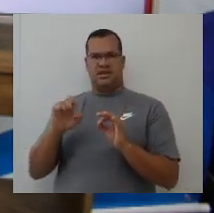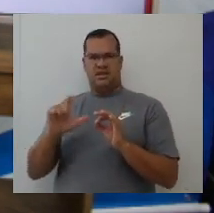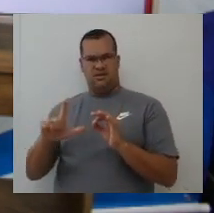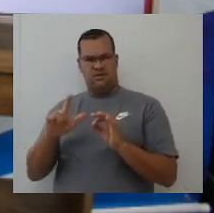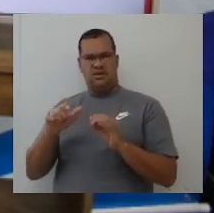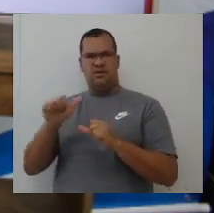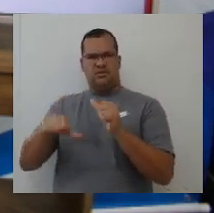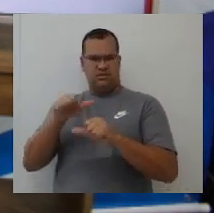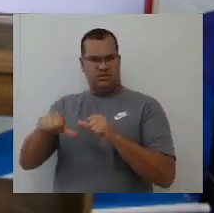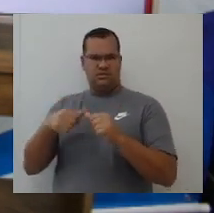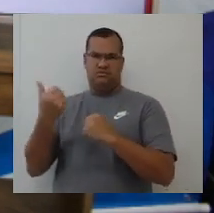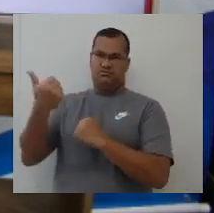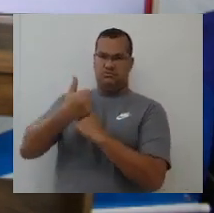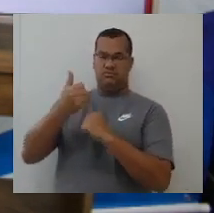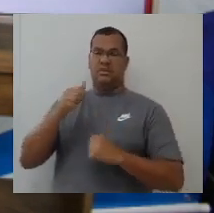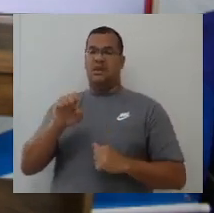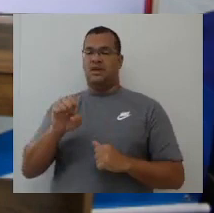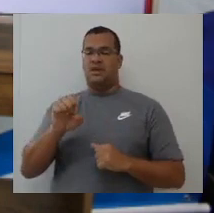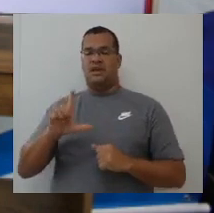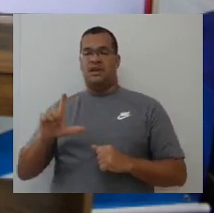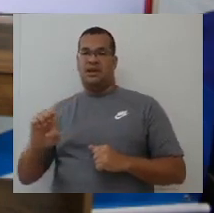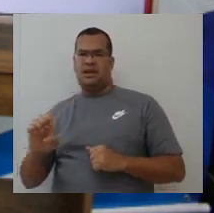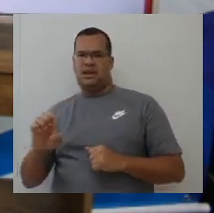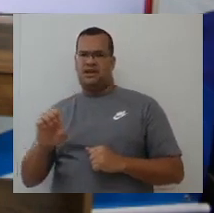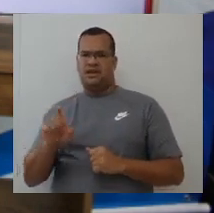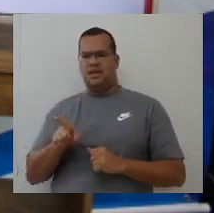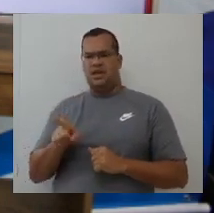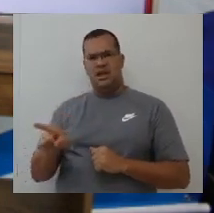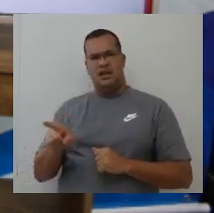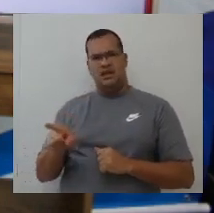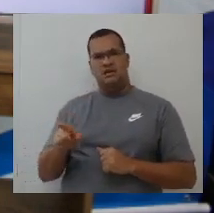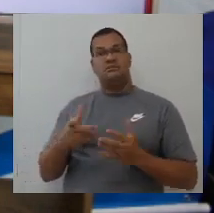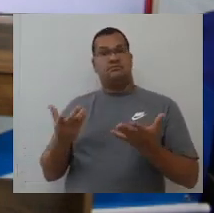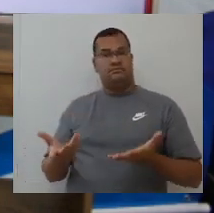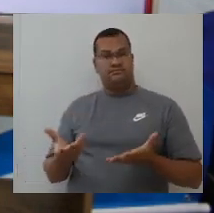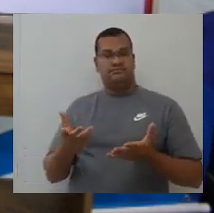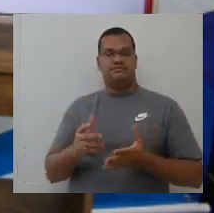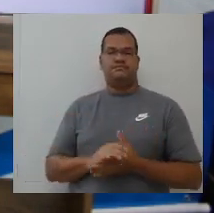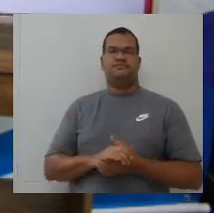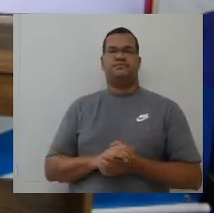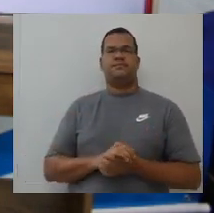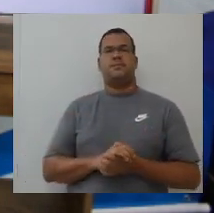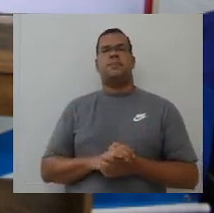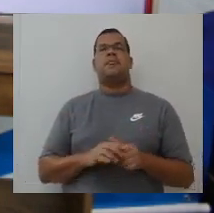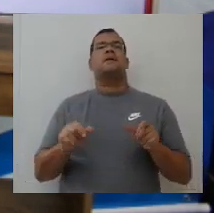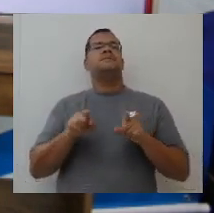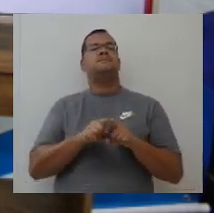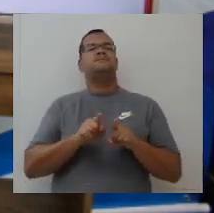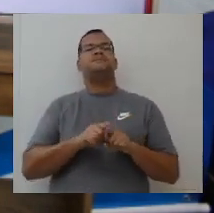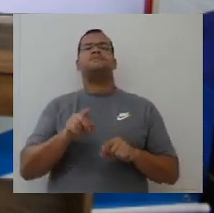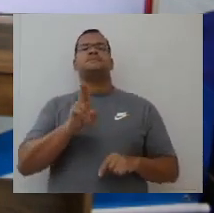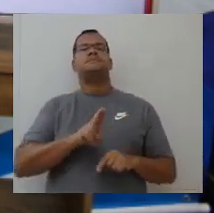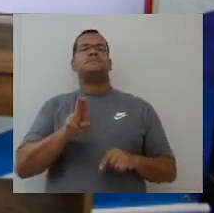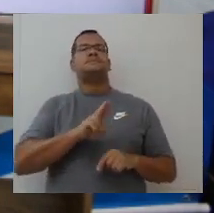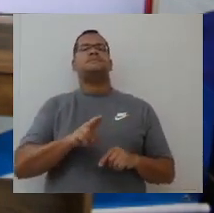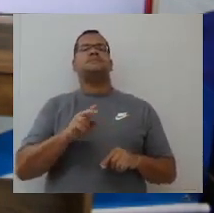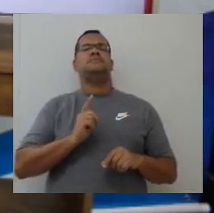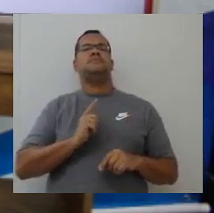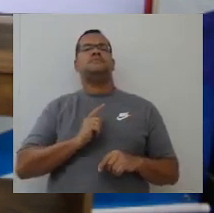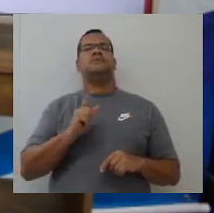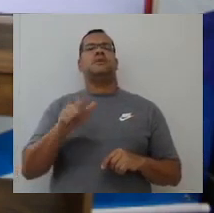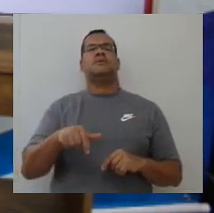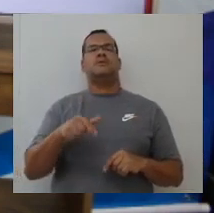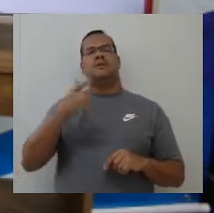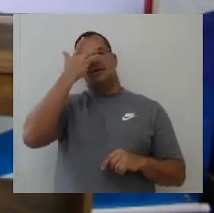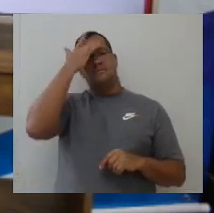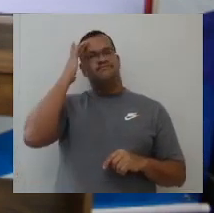ele. Ele é um pronome pessoal que foi utilizado então para substituir o nome Rafael. Além disso, ele é utilizado para retomar algo